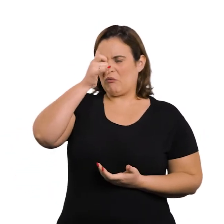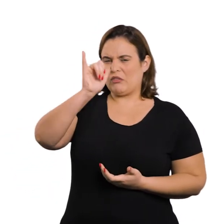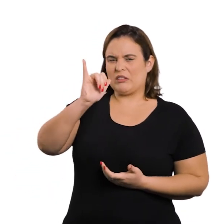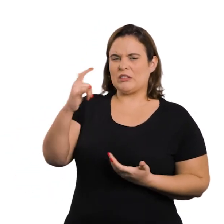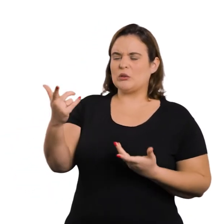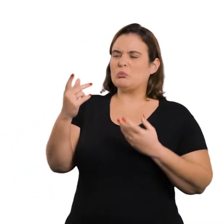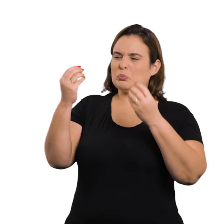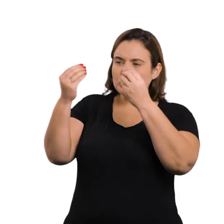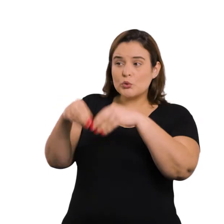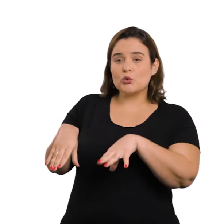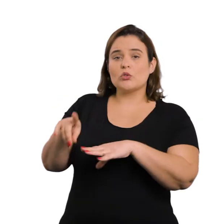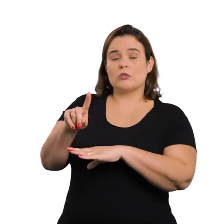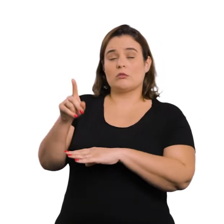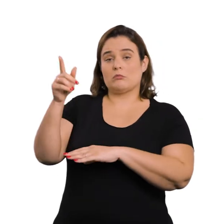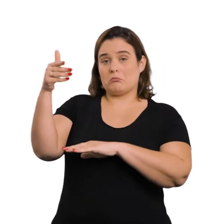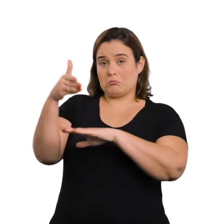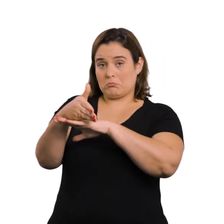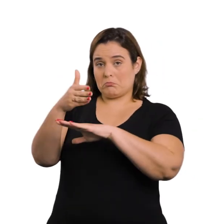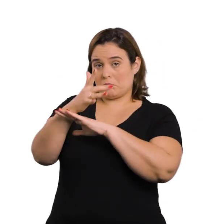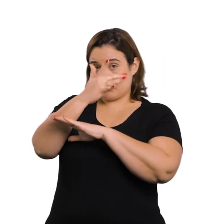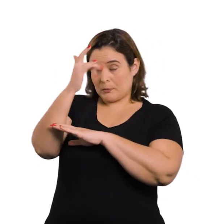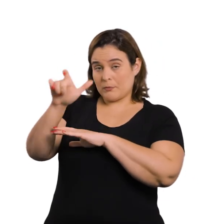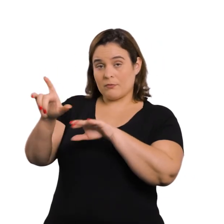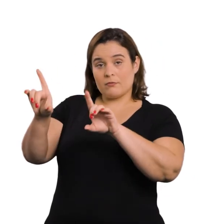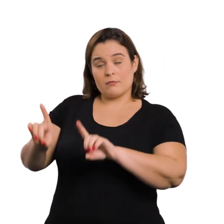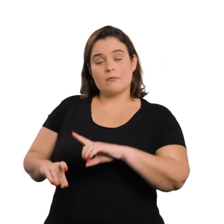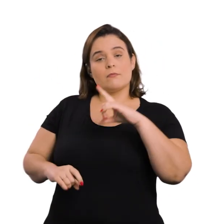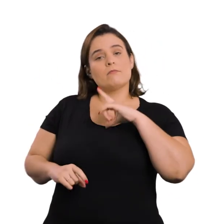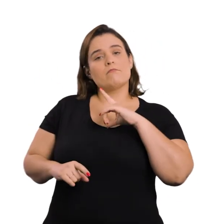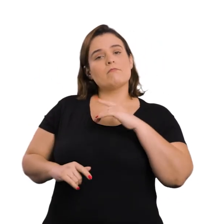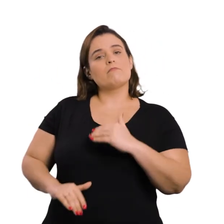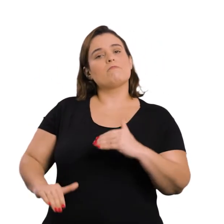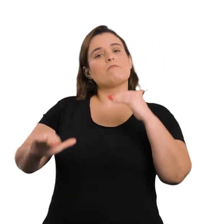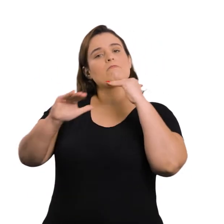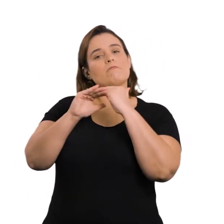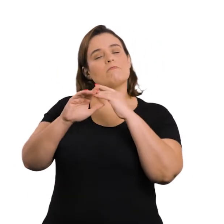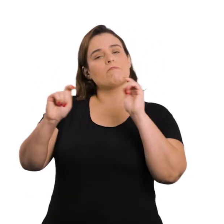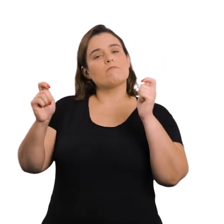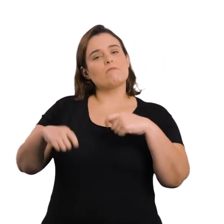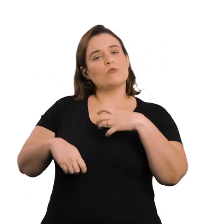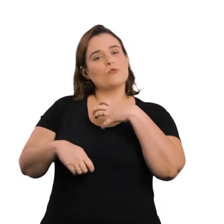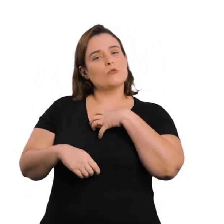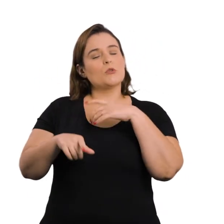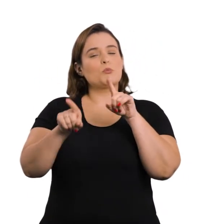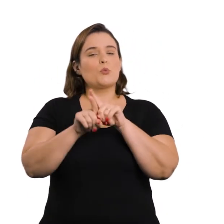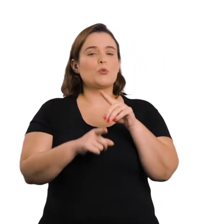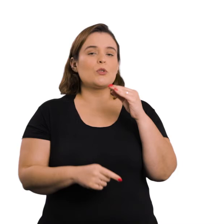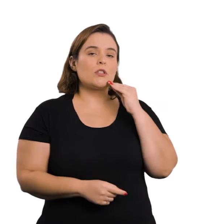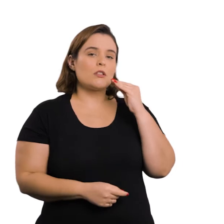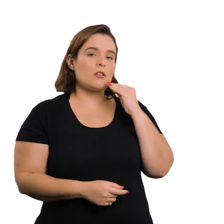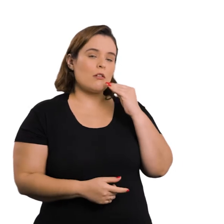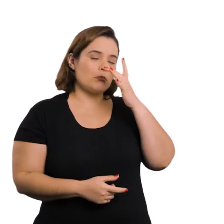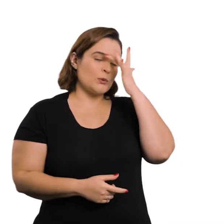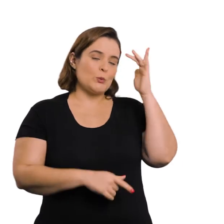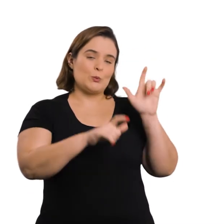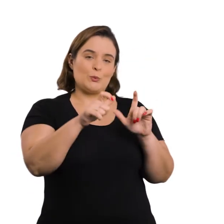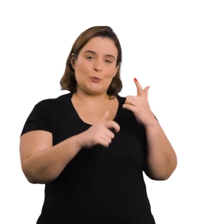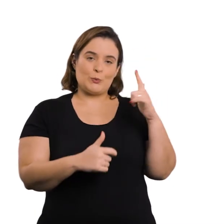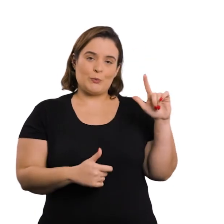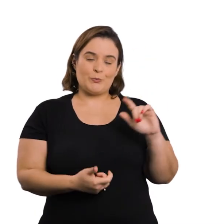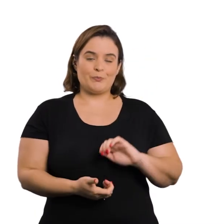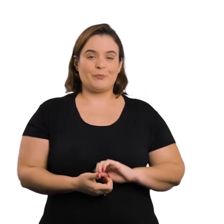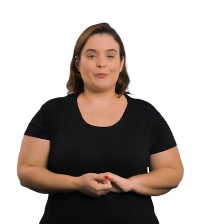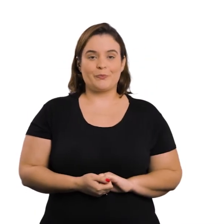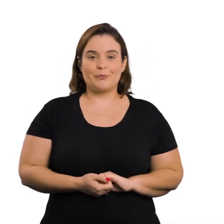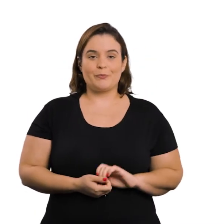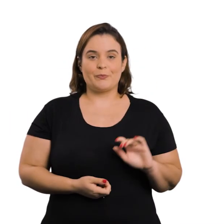que impeçam ou prejudiquem a participação social da pessoa com deficiência em igualdade de condições e oportunidades com as